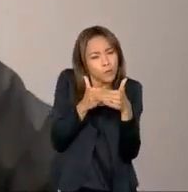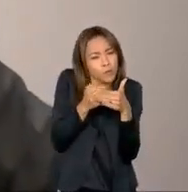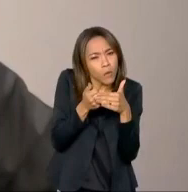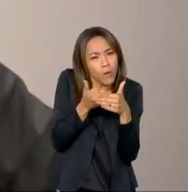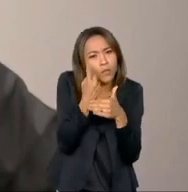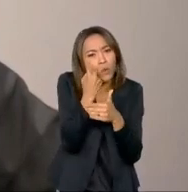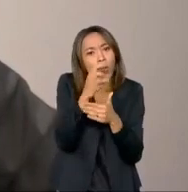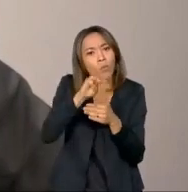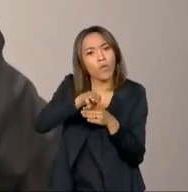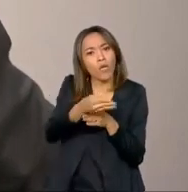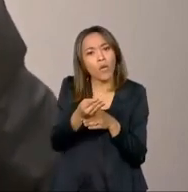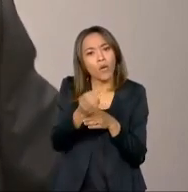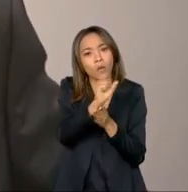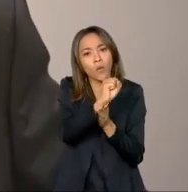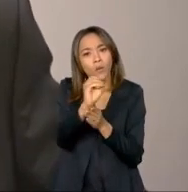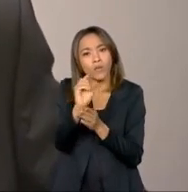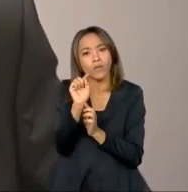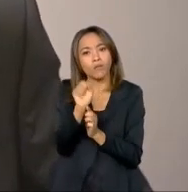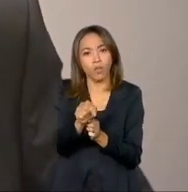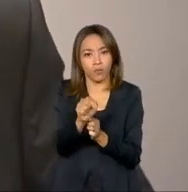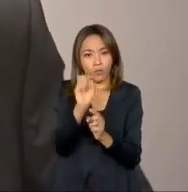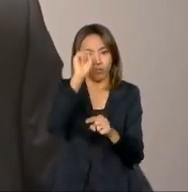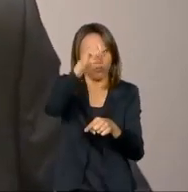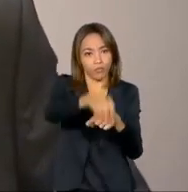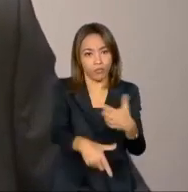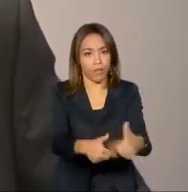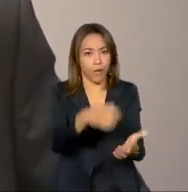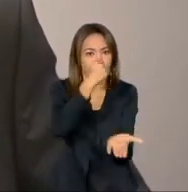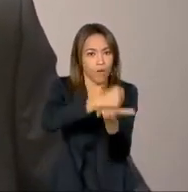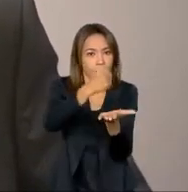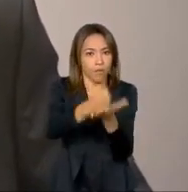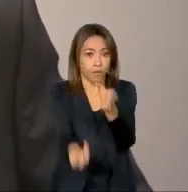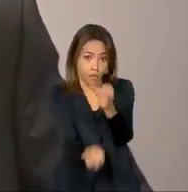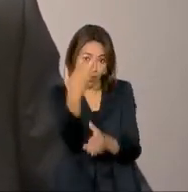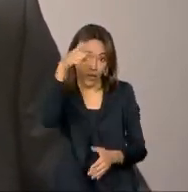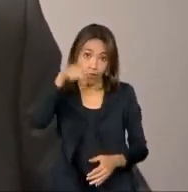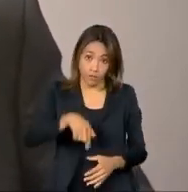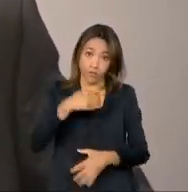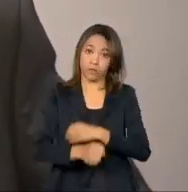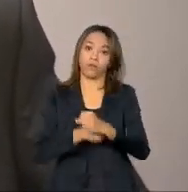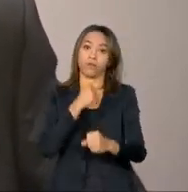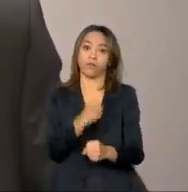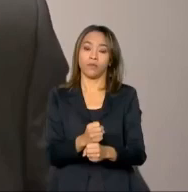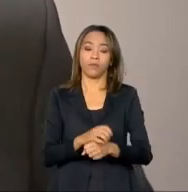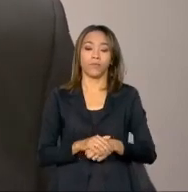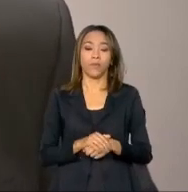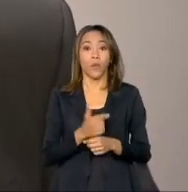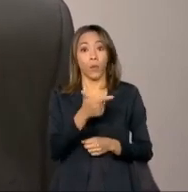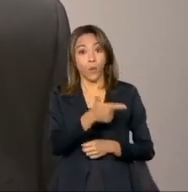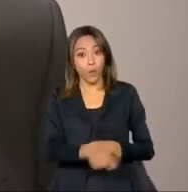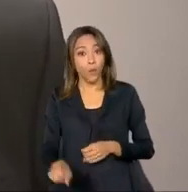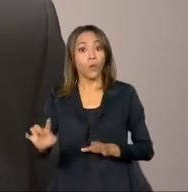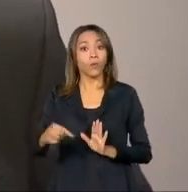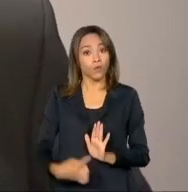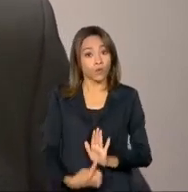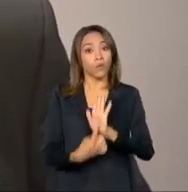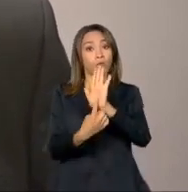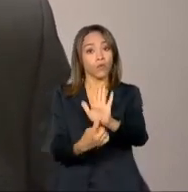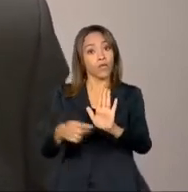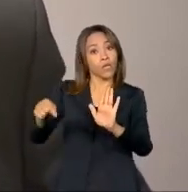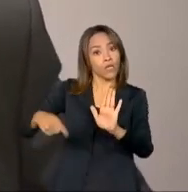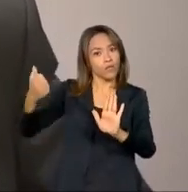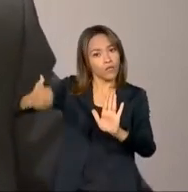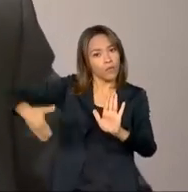milhão e 800 mil empregos criados este ano. Destacaria aqui, foi falar também a